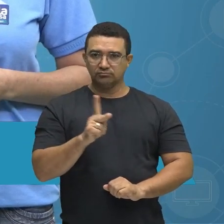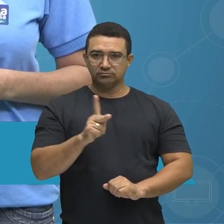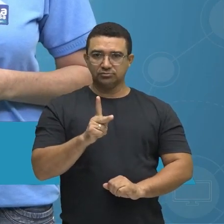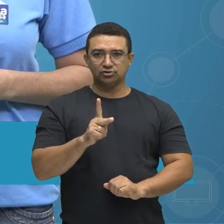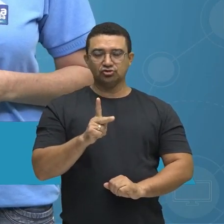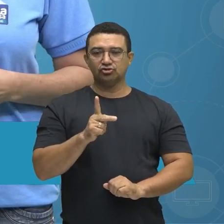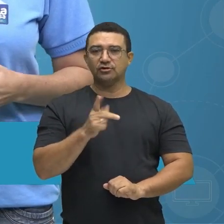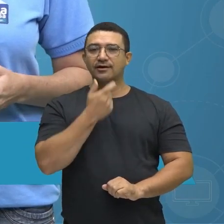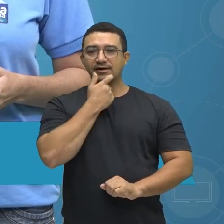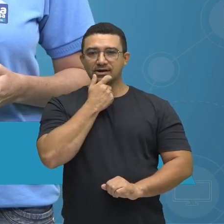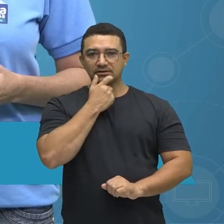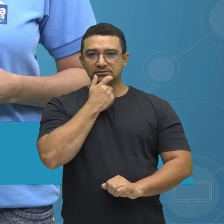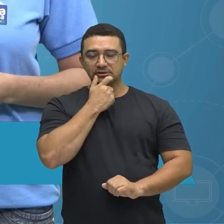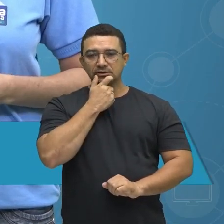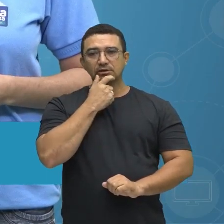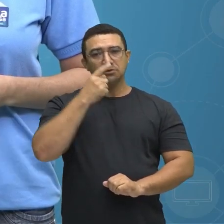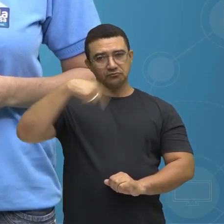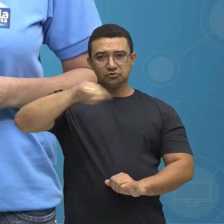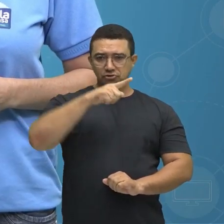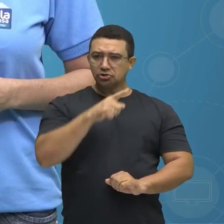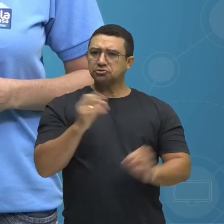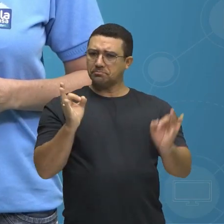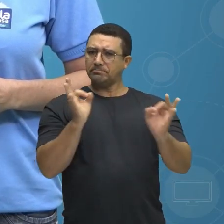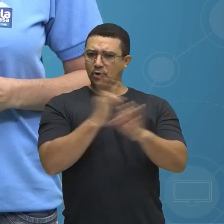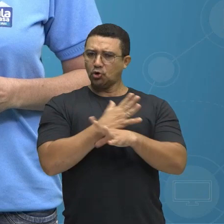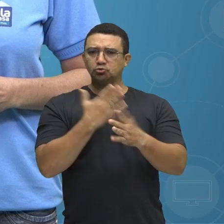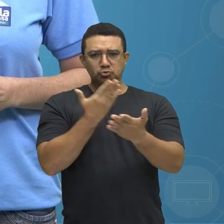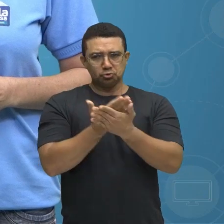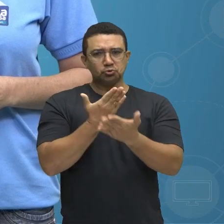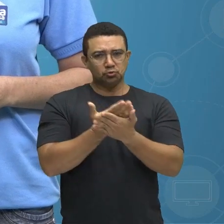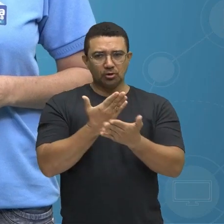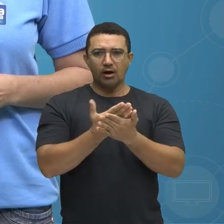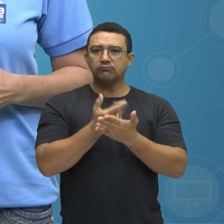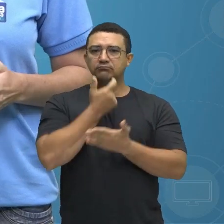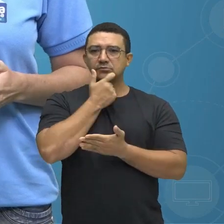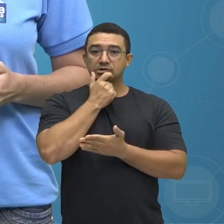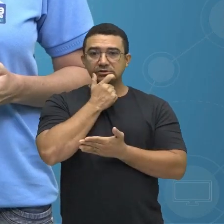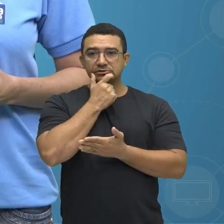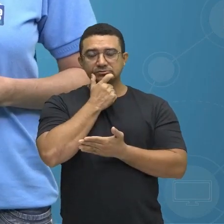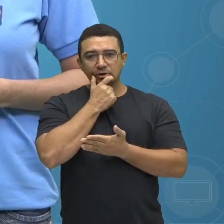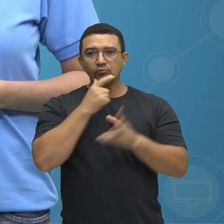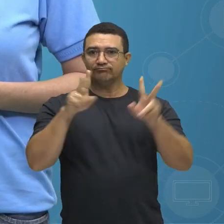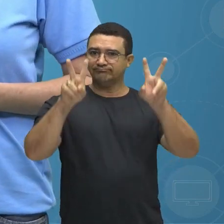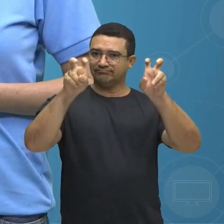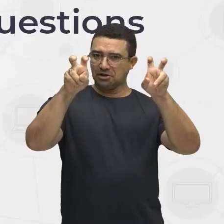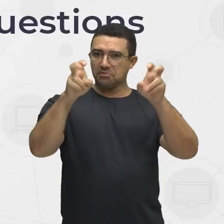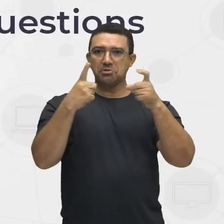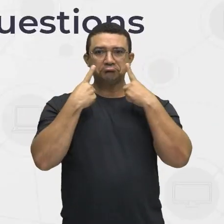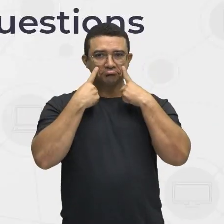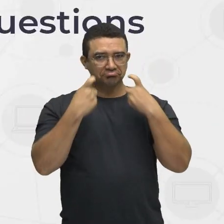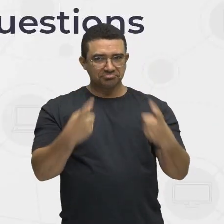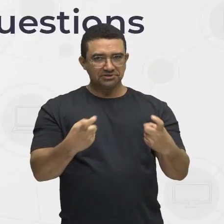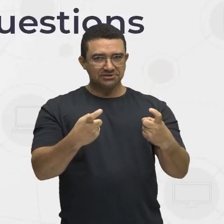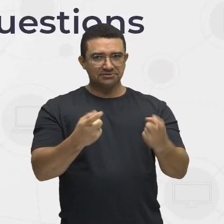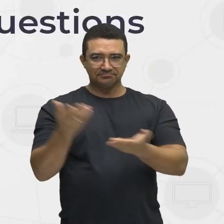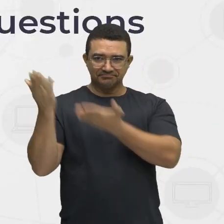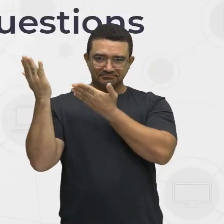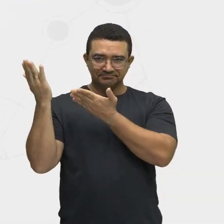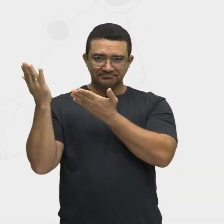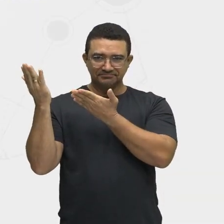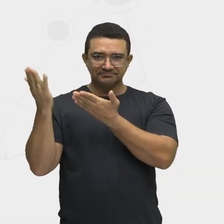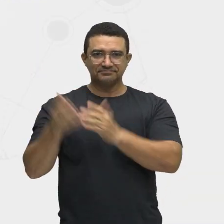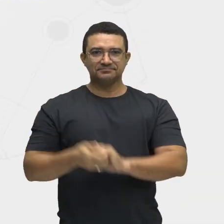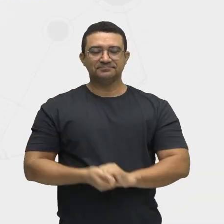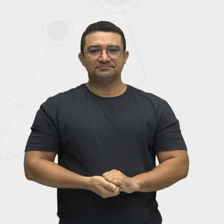pouquinho de inglês. Hoje temos um assunto super interessante, quero que vocês fiquem atentos junto comigo. Vamos dar uma olhada aqui. Olha só,